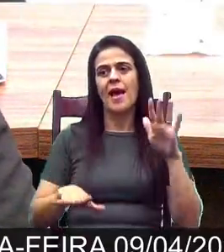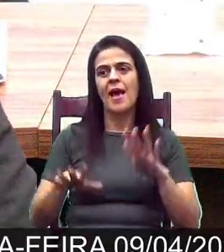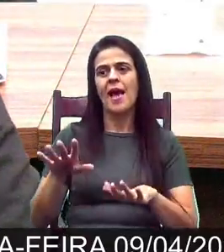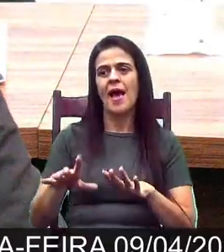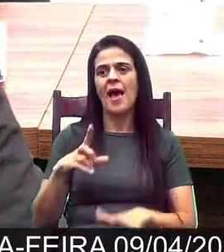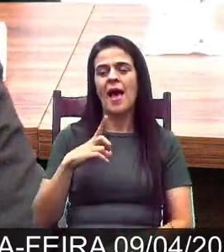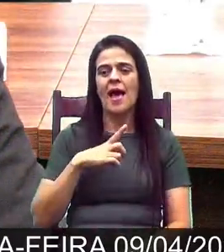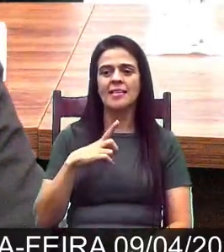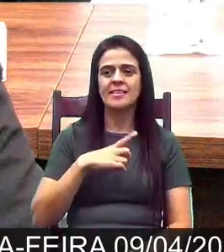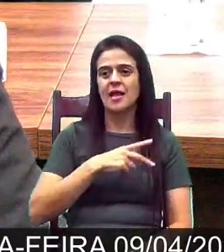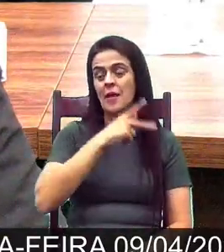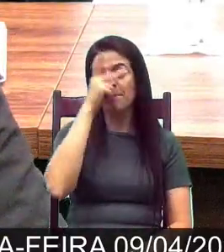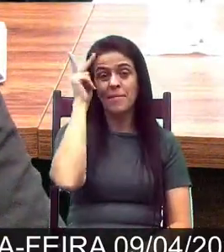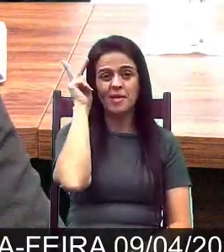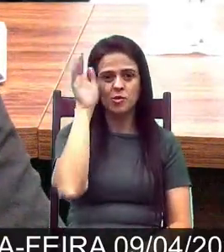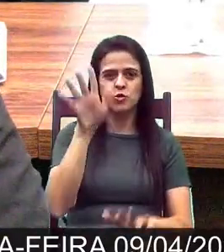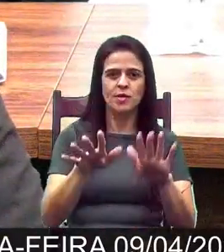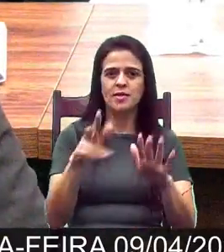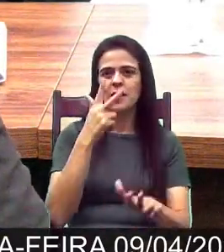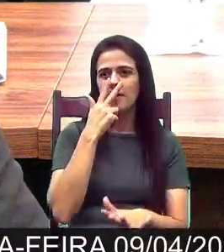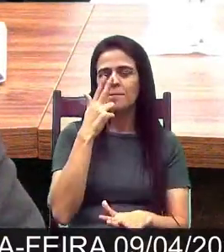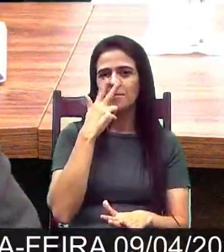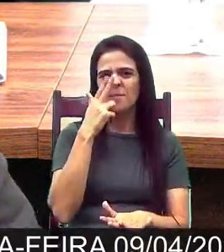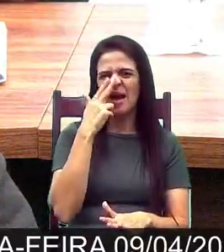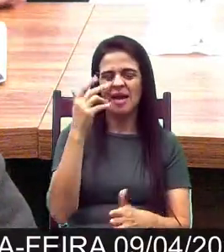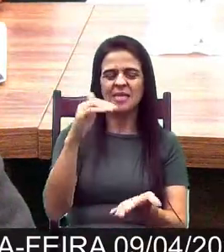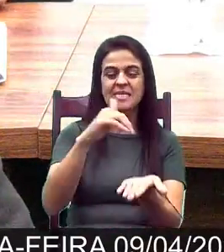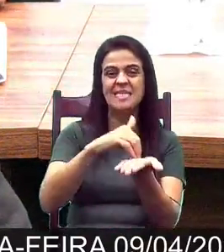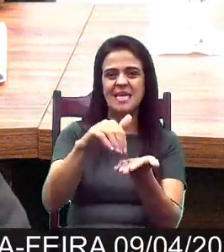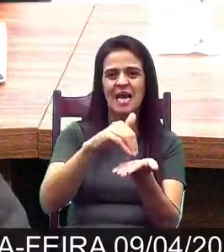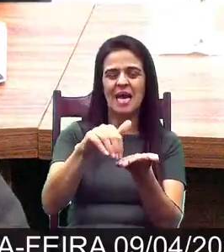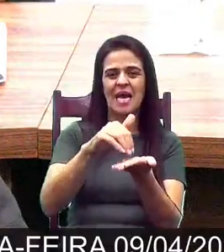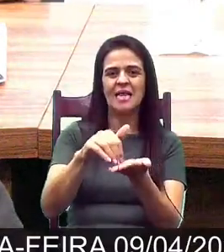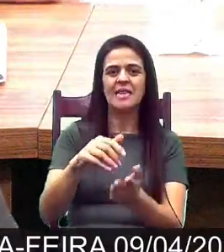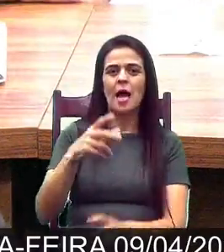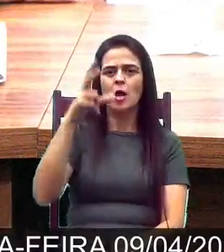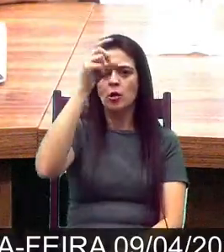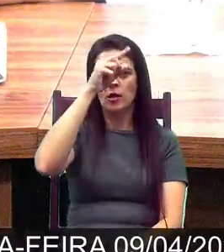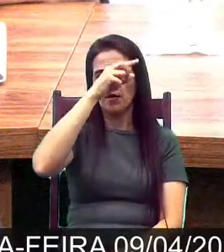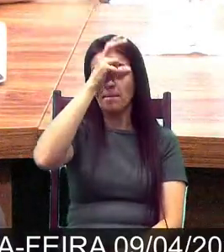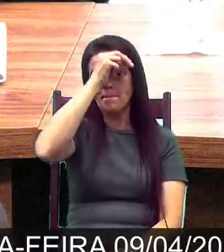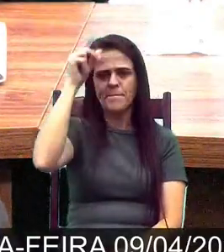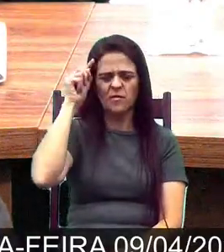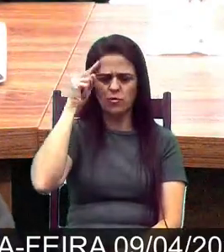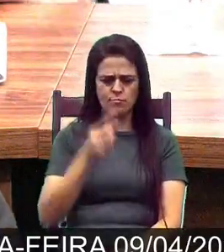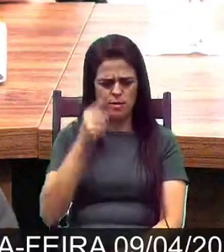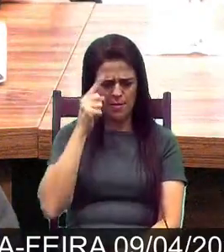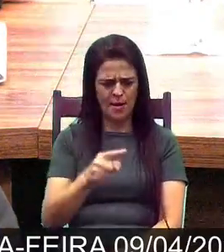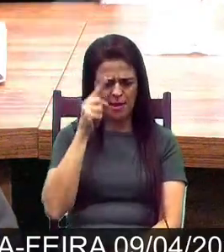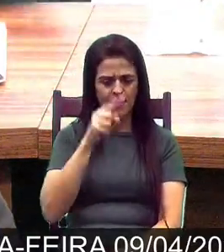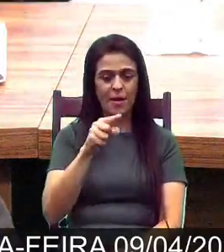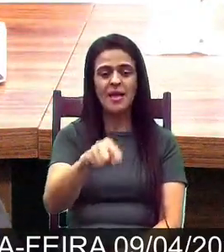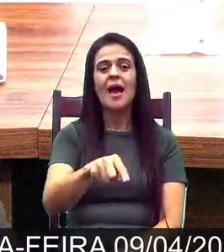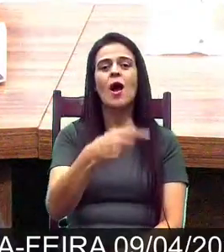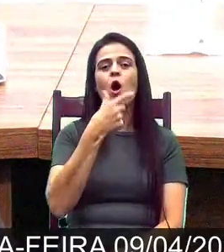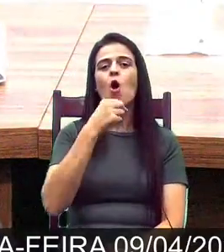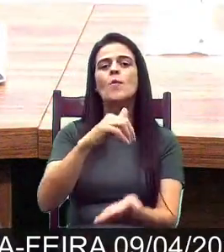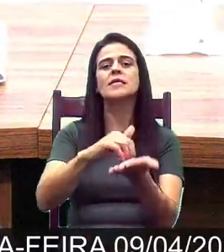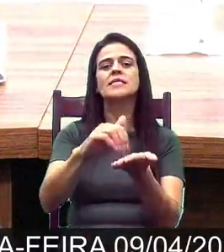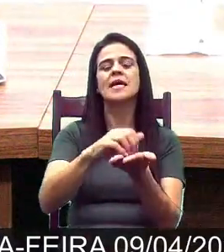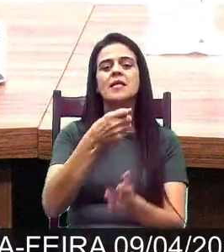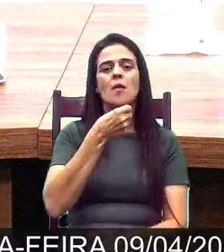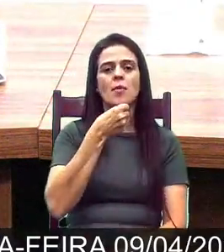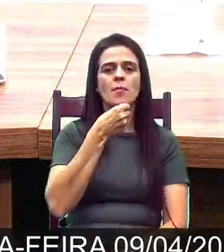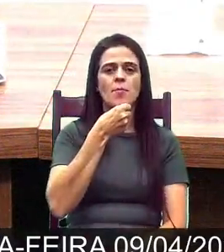do prefeito e vai querer bater no vereador lá na rádio. Não, nunca vi falar um trem desse. Eu fico indignado, porque me criticam por eu